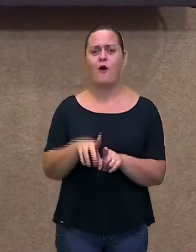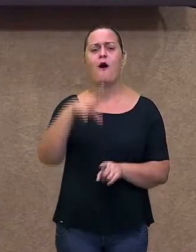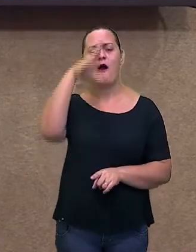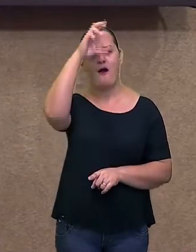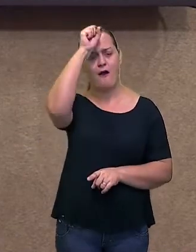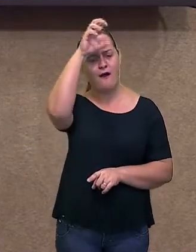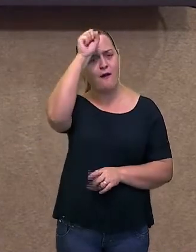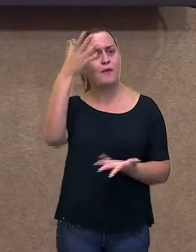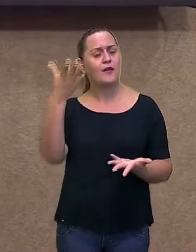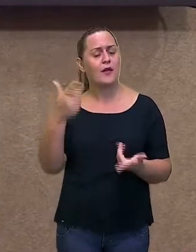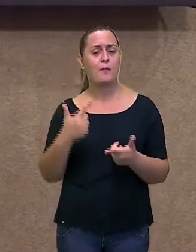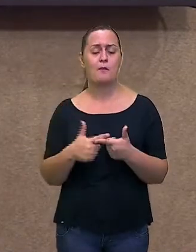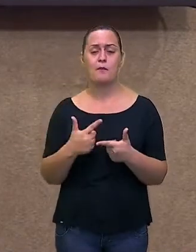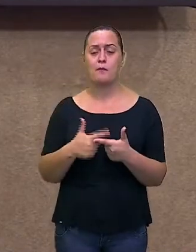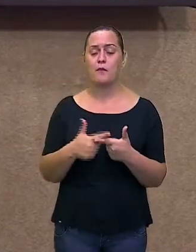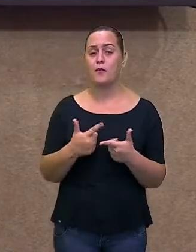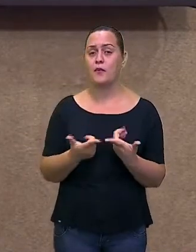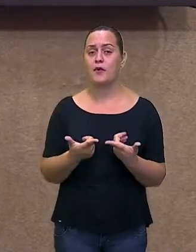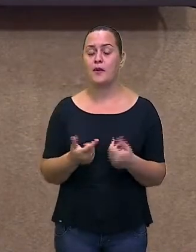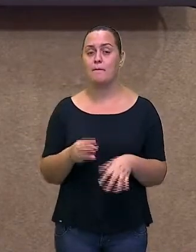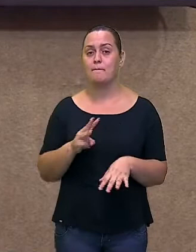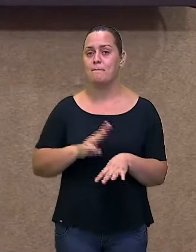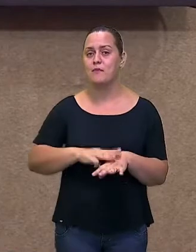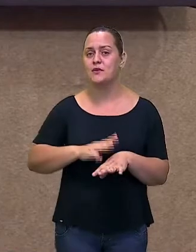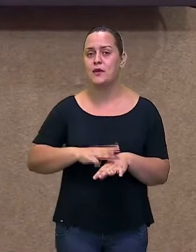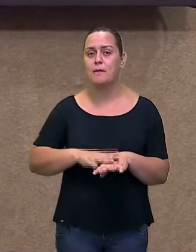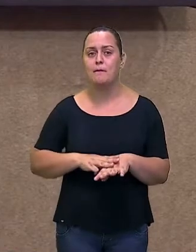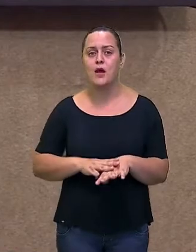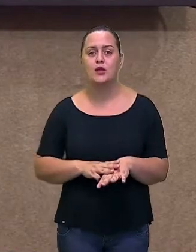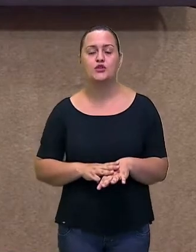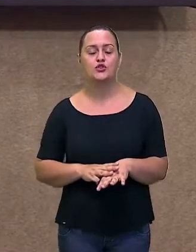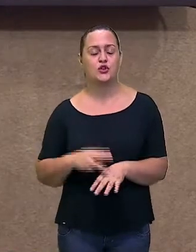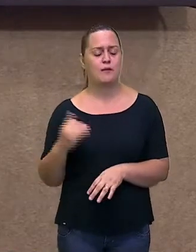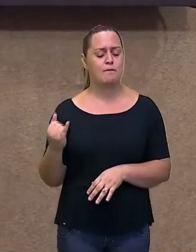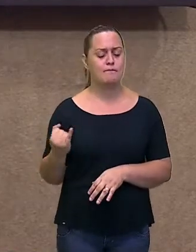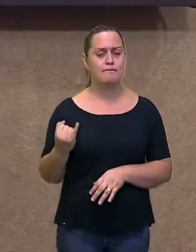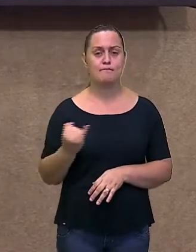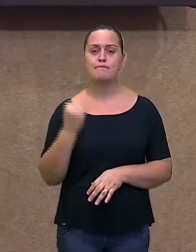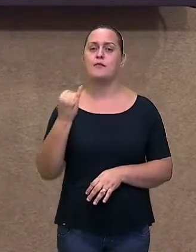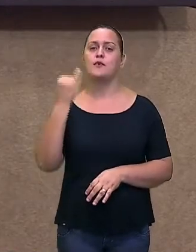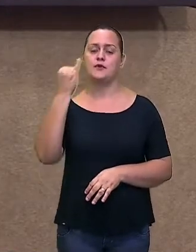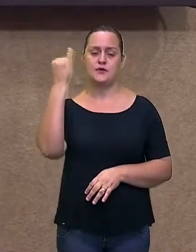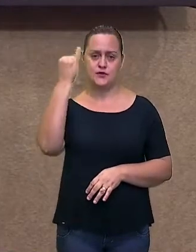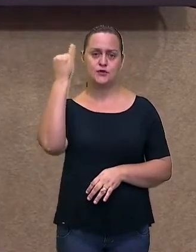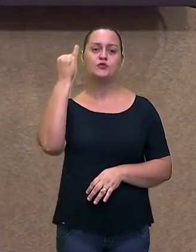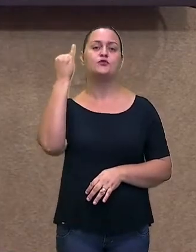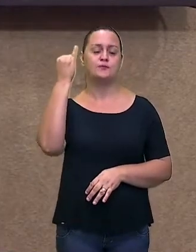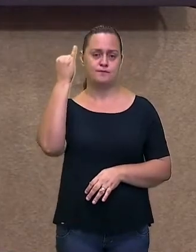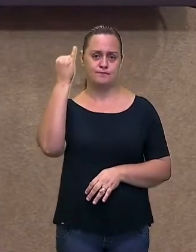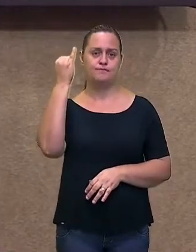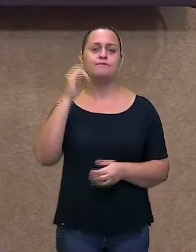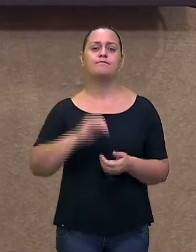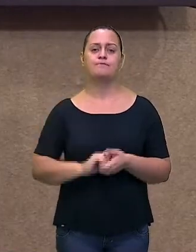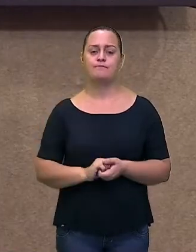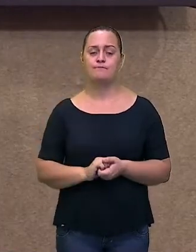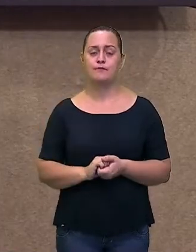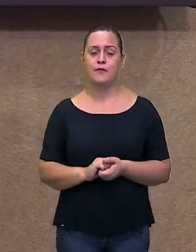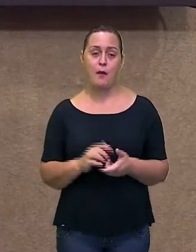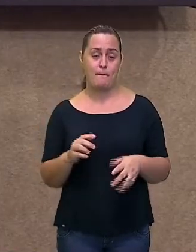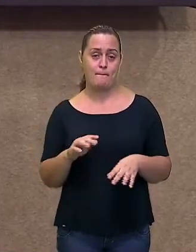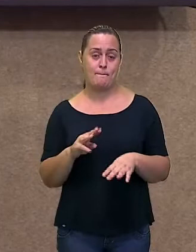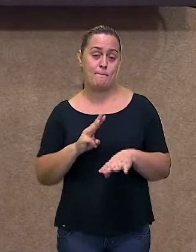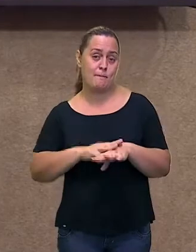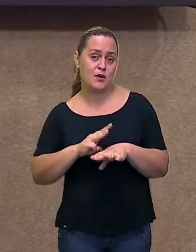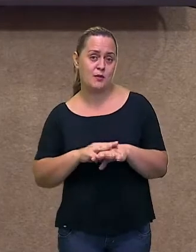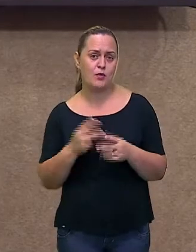que a matemática todos os assuntos são muito importantes por isso que eu chamo a matemática de uma escadinha